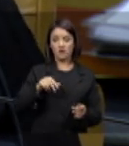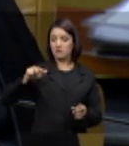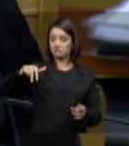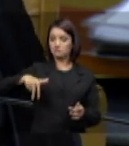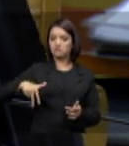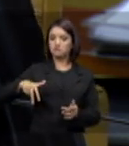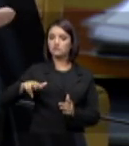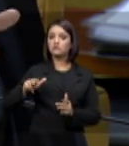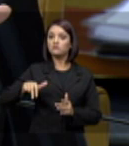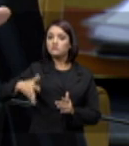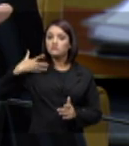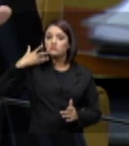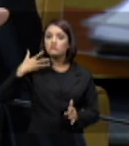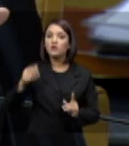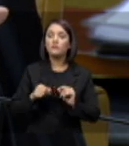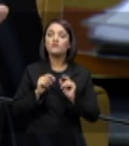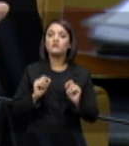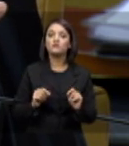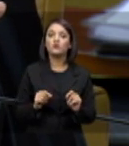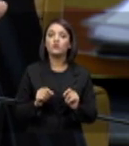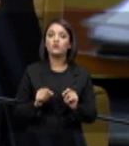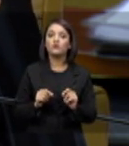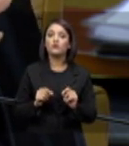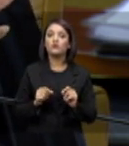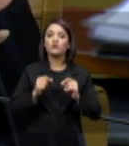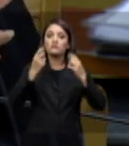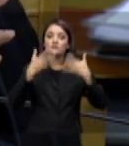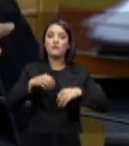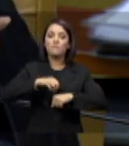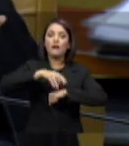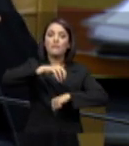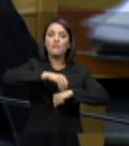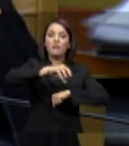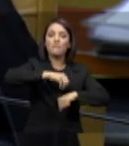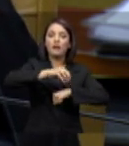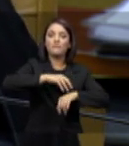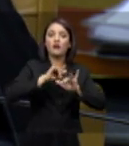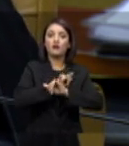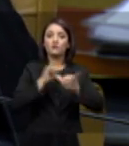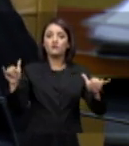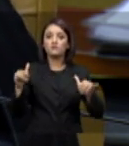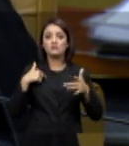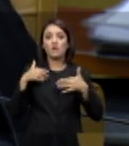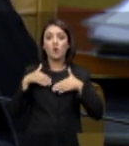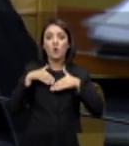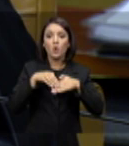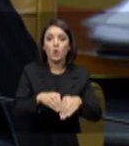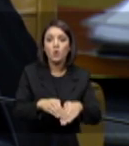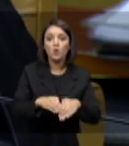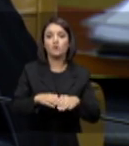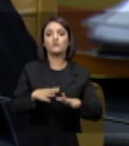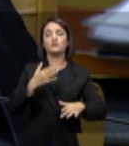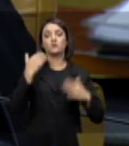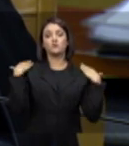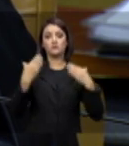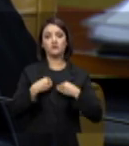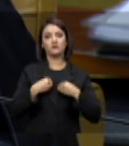que os amigos se cure anunciam de certa forma o objecto do debate